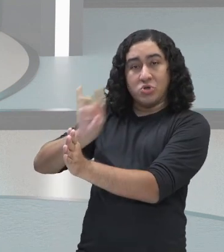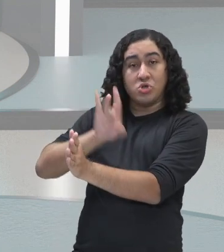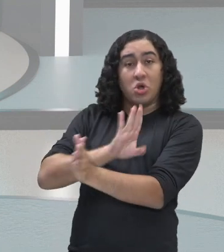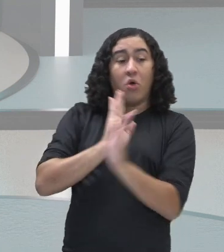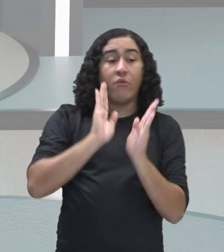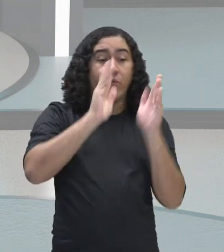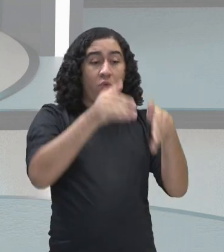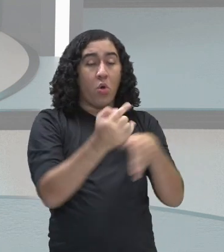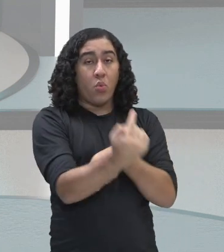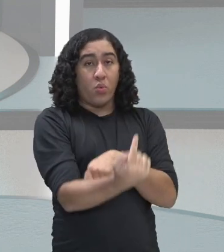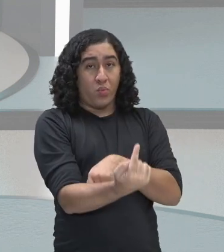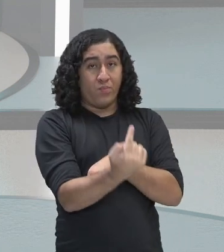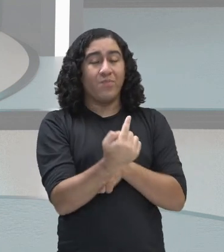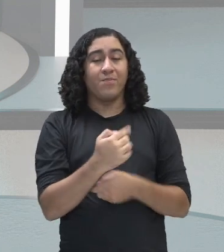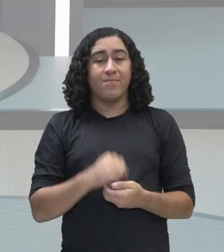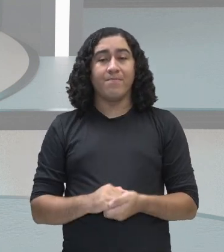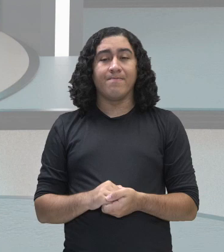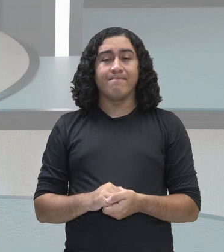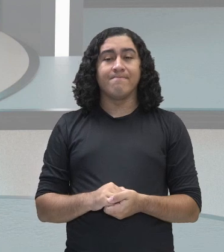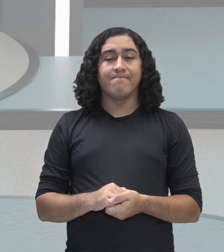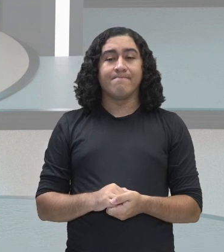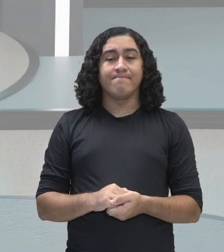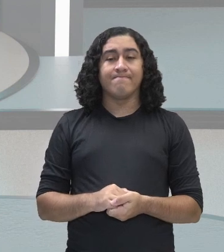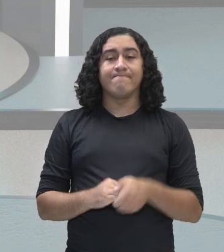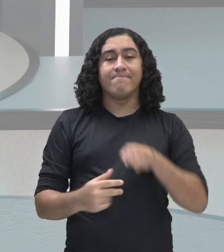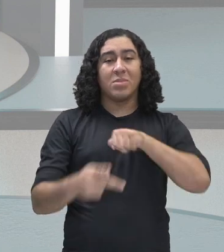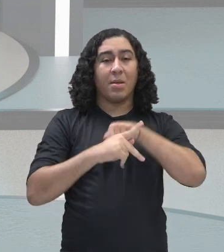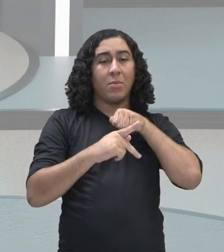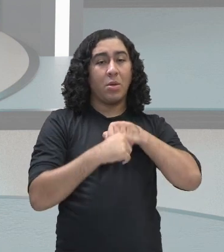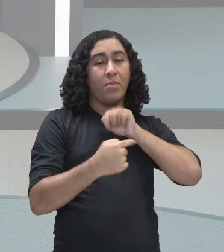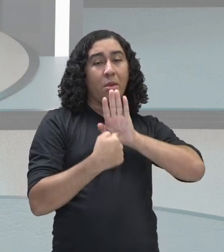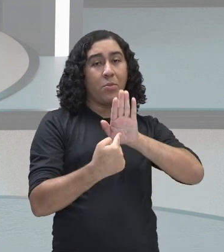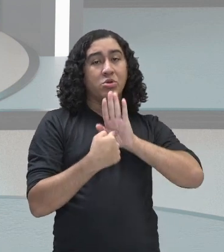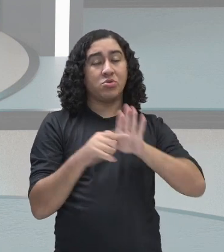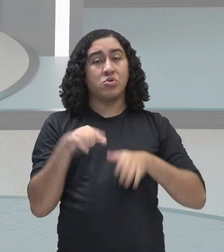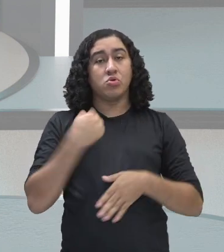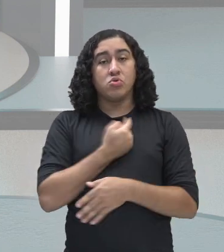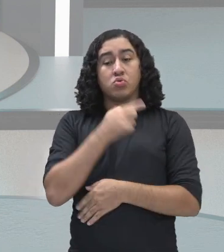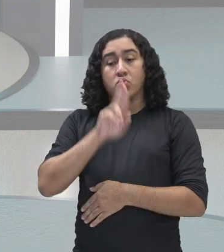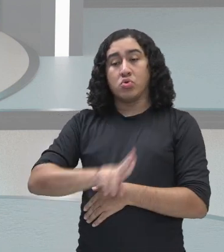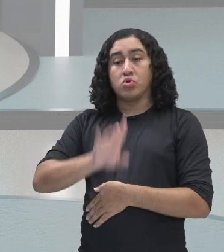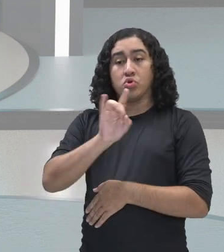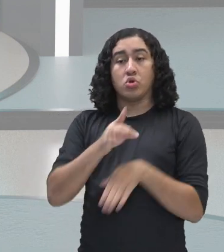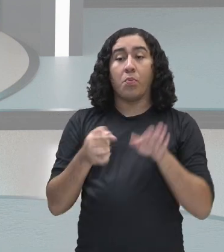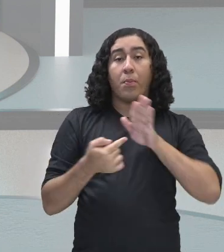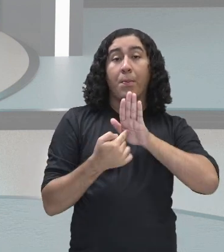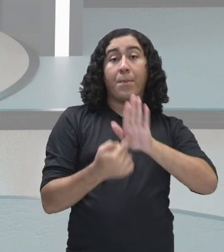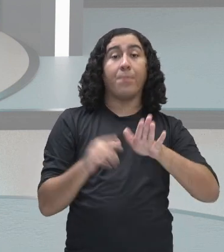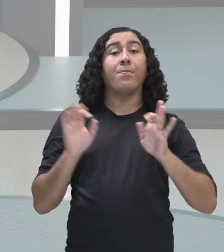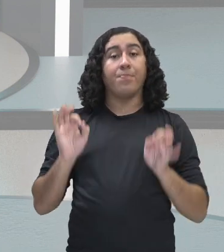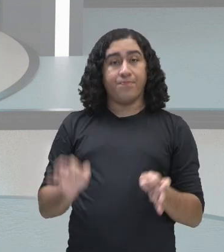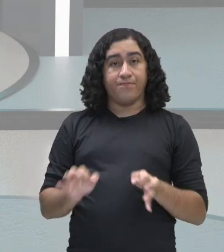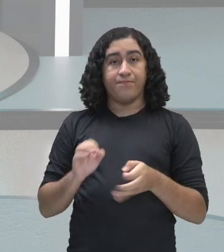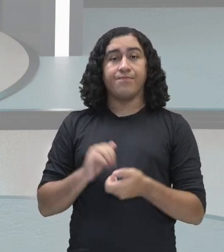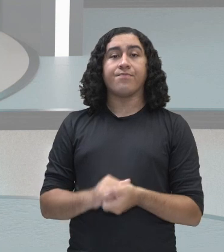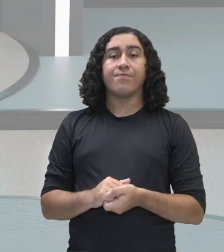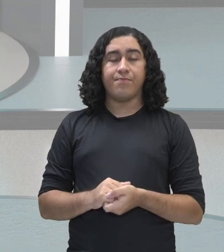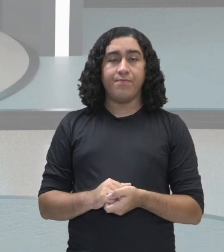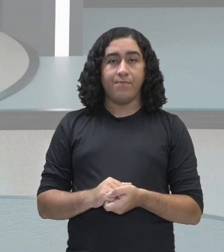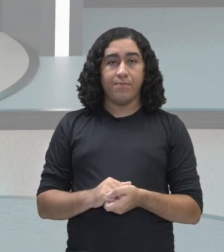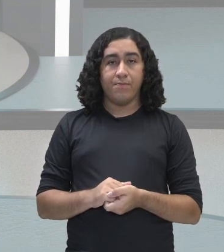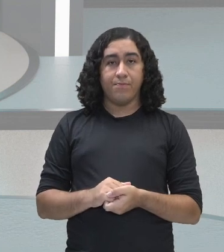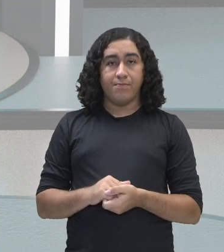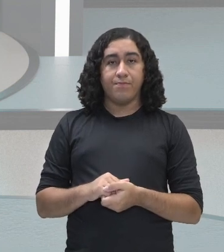singular. Tá bom? Então, pronomes demonstrativos são os pronomes que nós utilizamos para demonstrar algo, está certo? Sempre relacionado